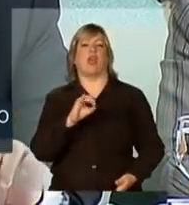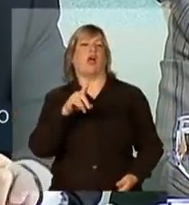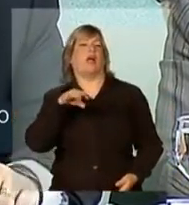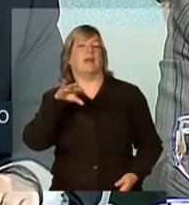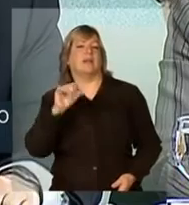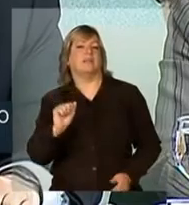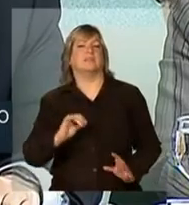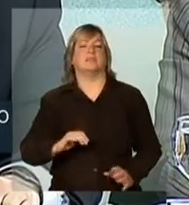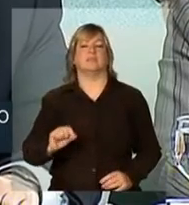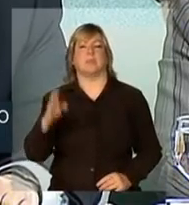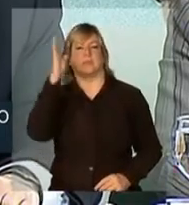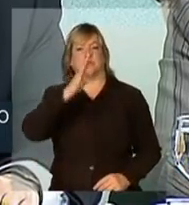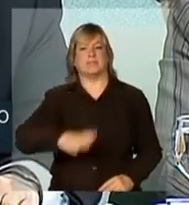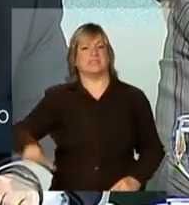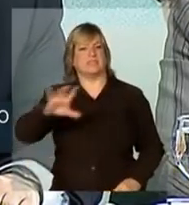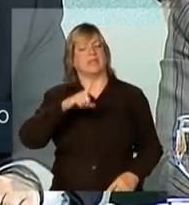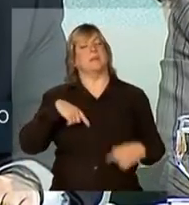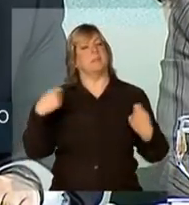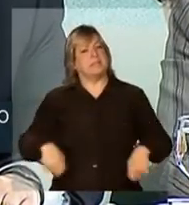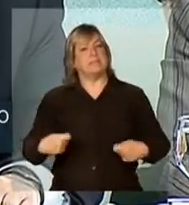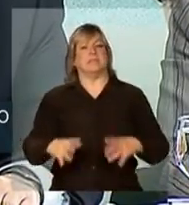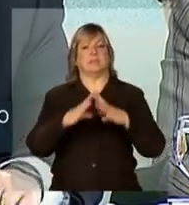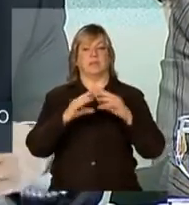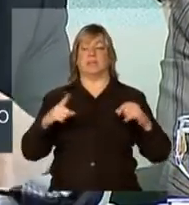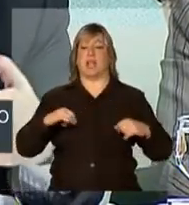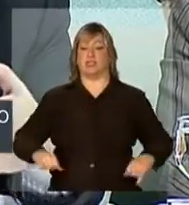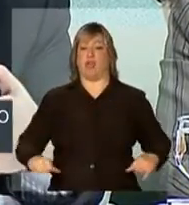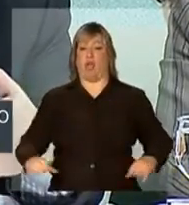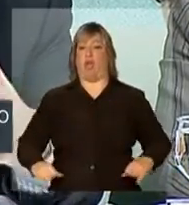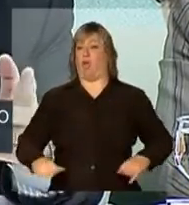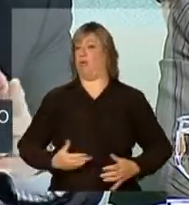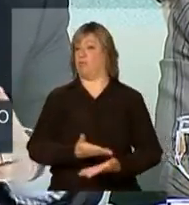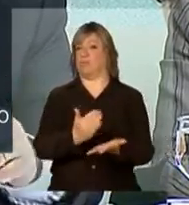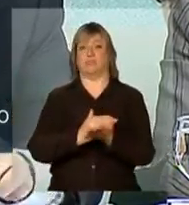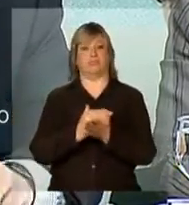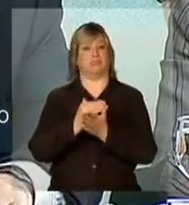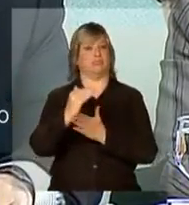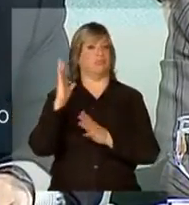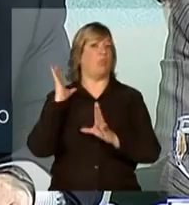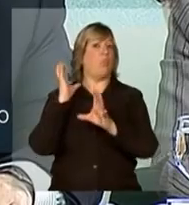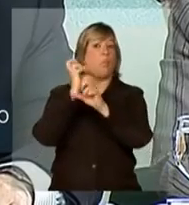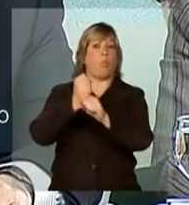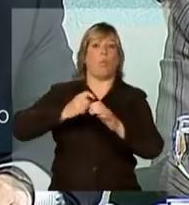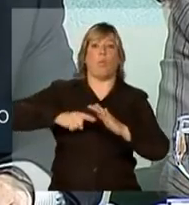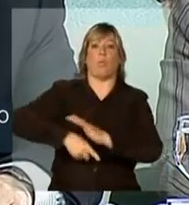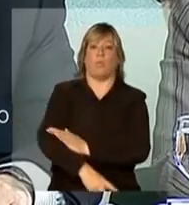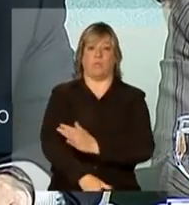país tem e que o país sofre e que está tem sofrido por gerações.